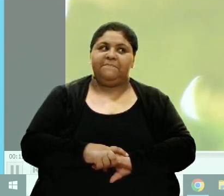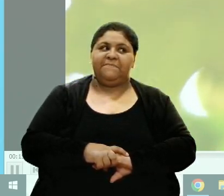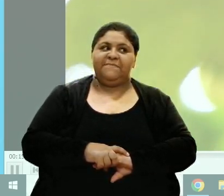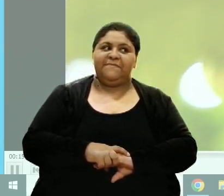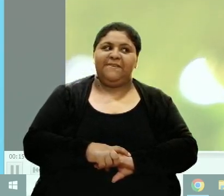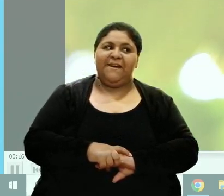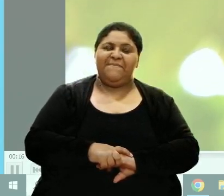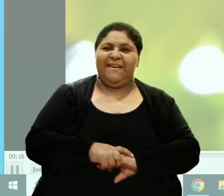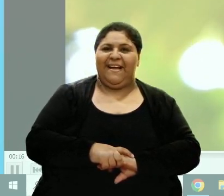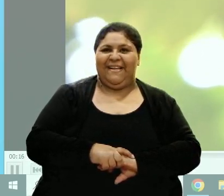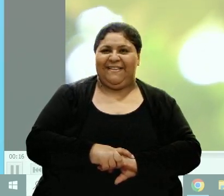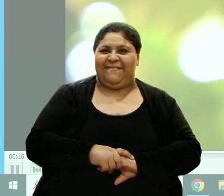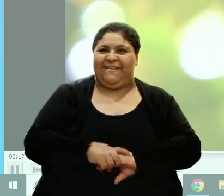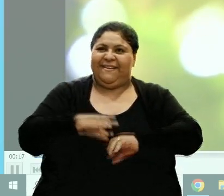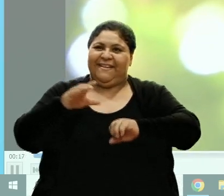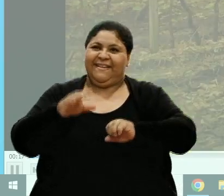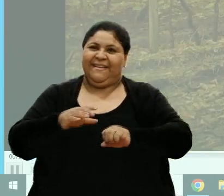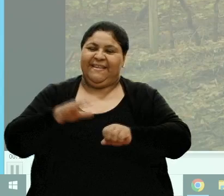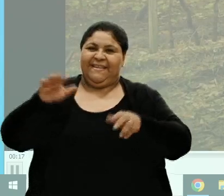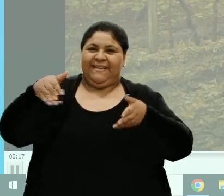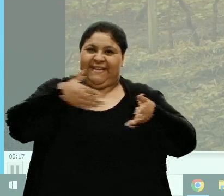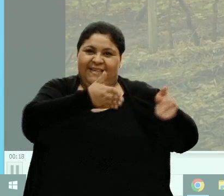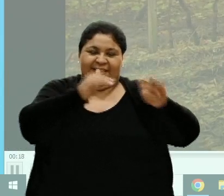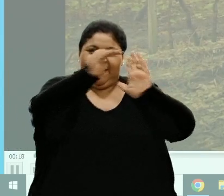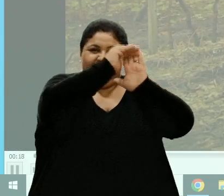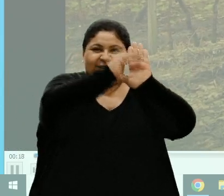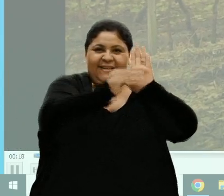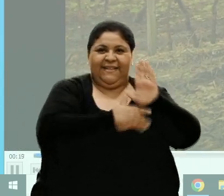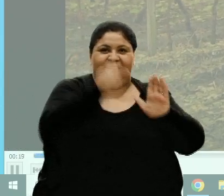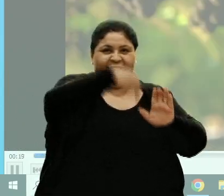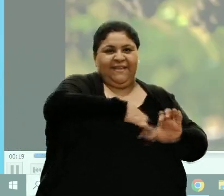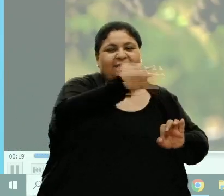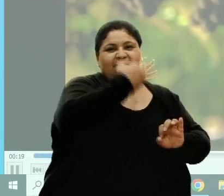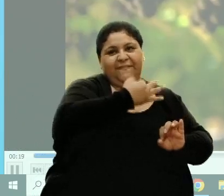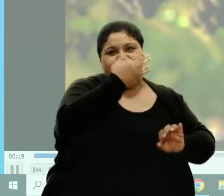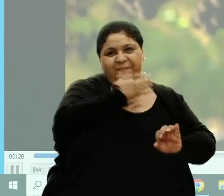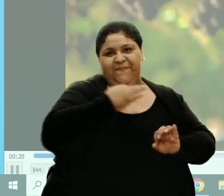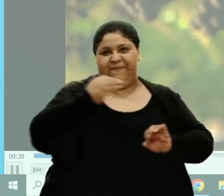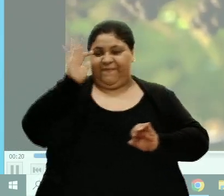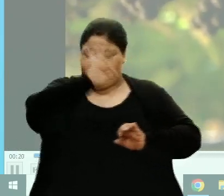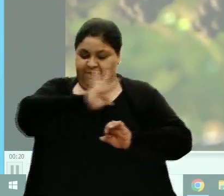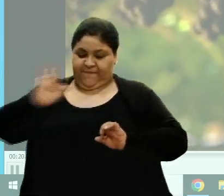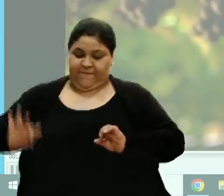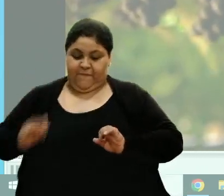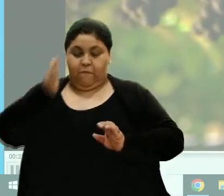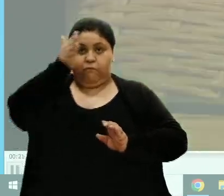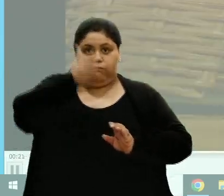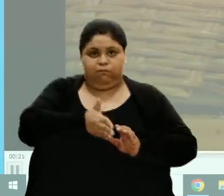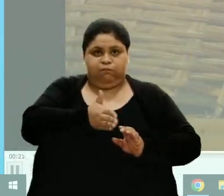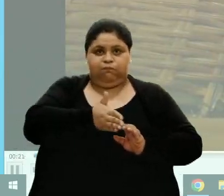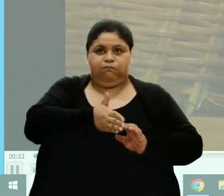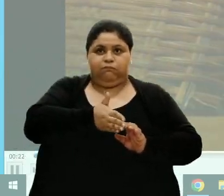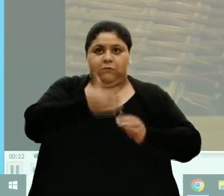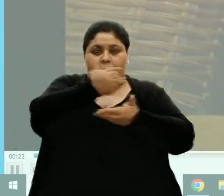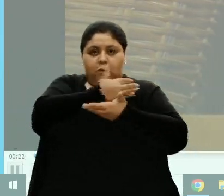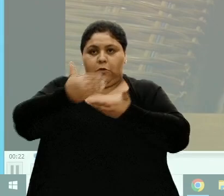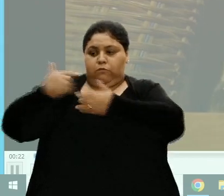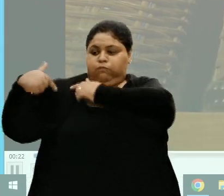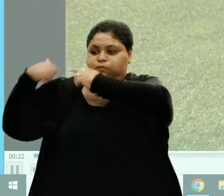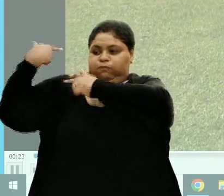Um roteiro turístico localizado entre as cidades de Caxias do Sul e Farroupilha, imerso em